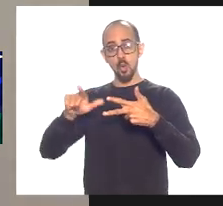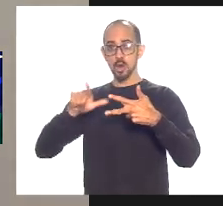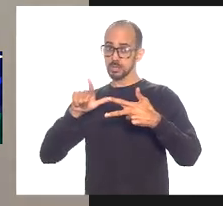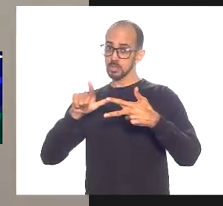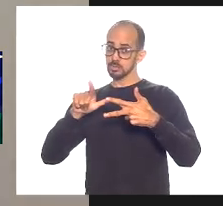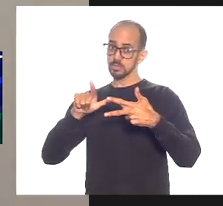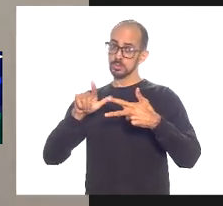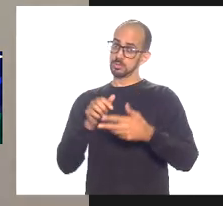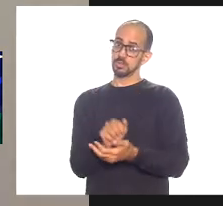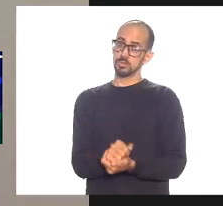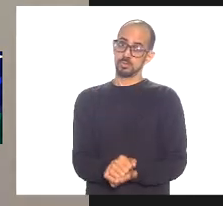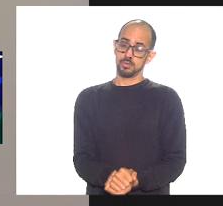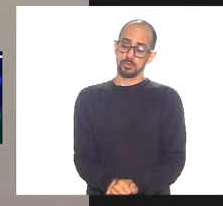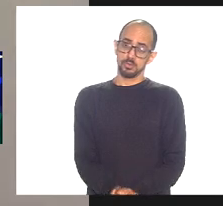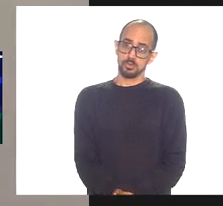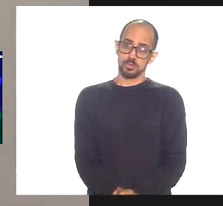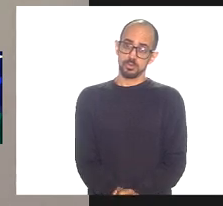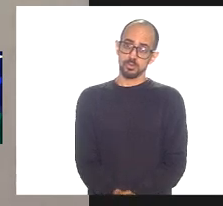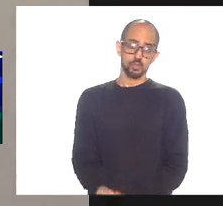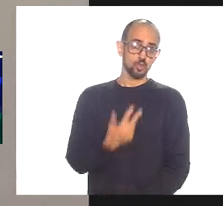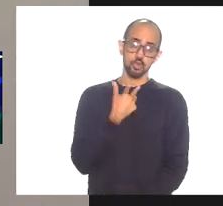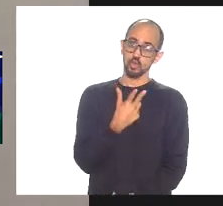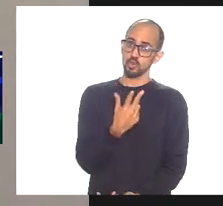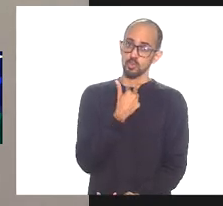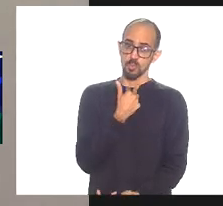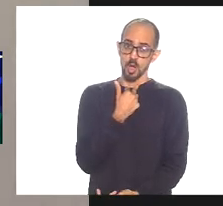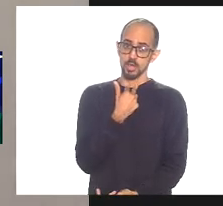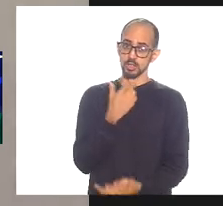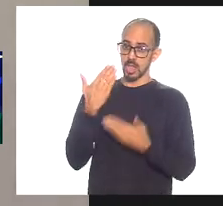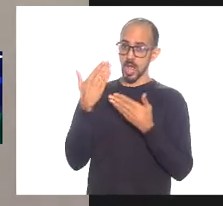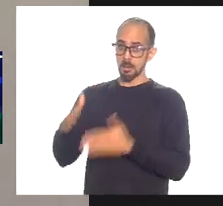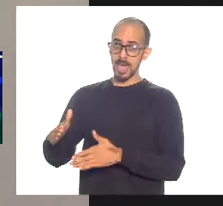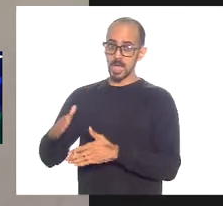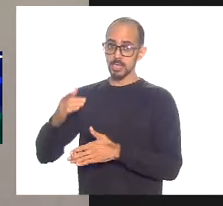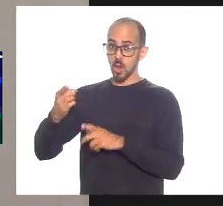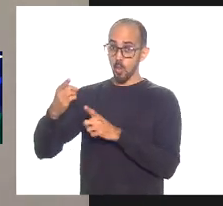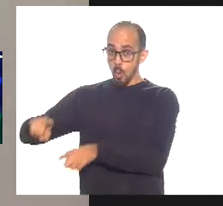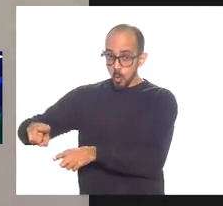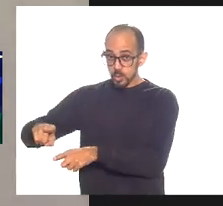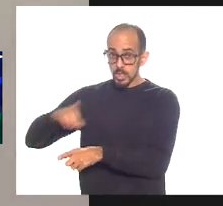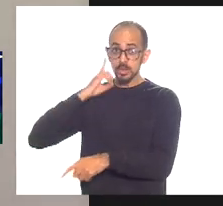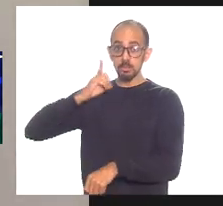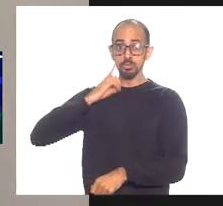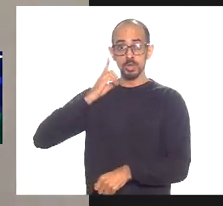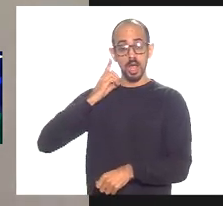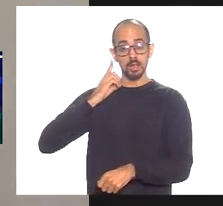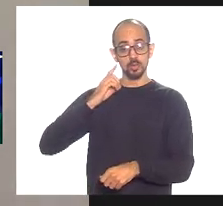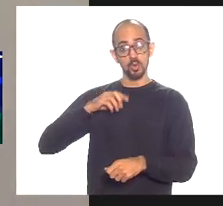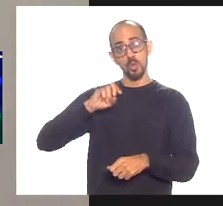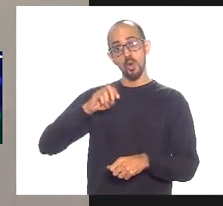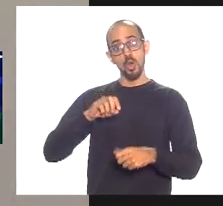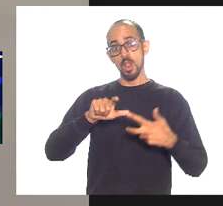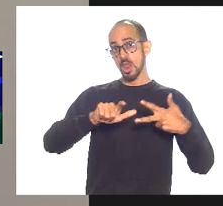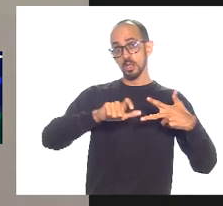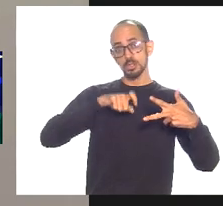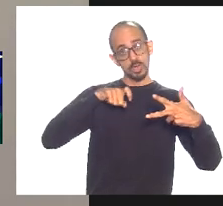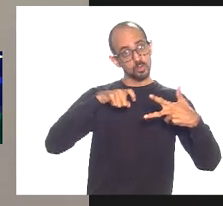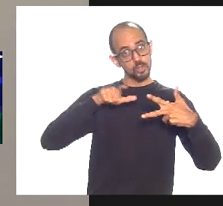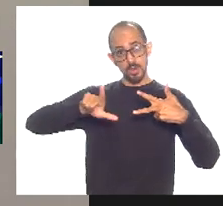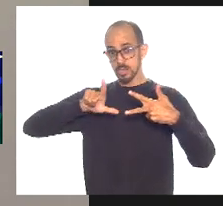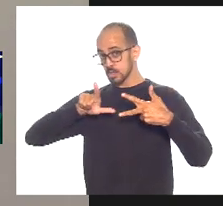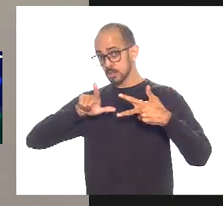Legislativo e não se pode ter ameaças contra Deputado como é que eu não poderia ser contigo como é que é o poder